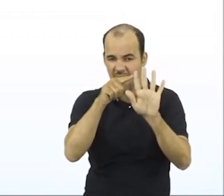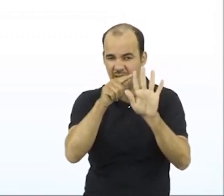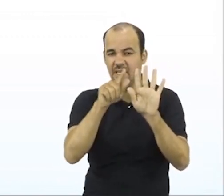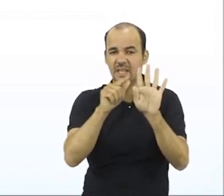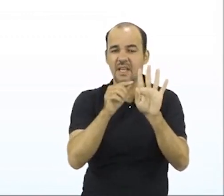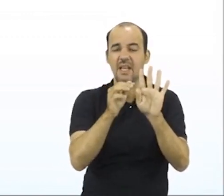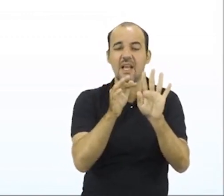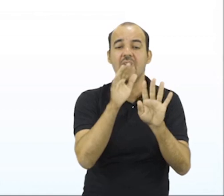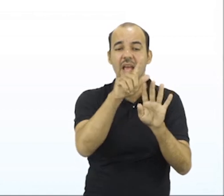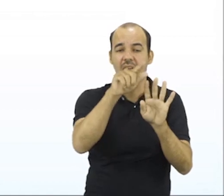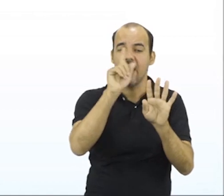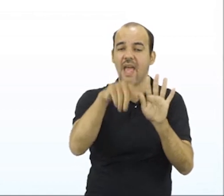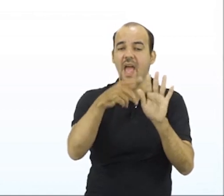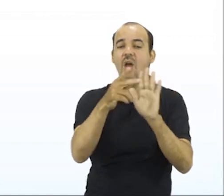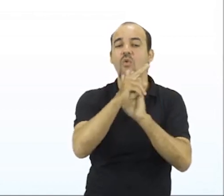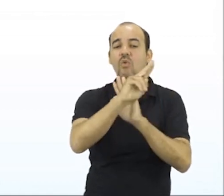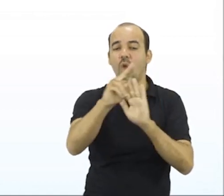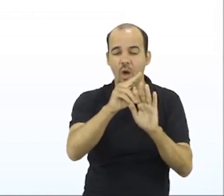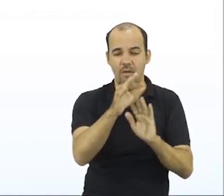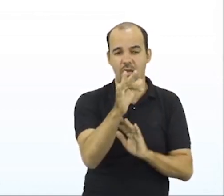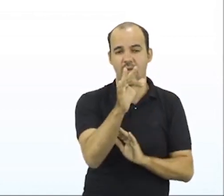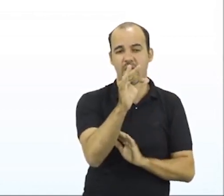isso aqui é um fosfolipídio.